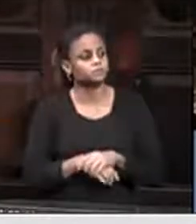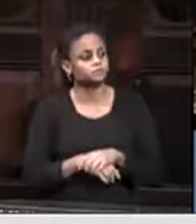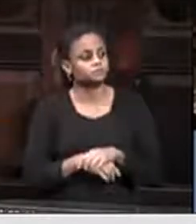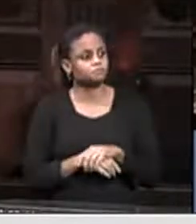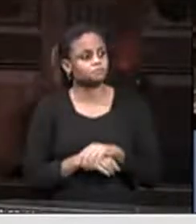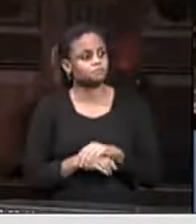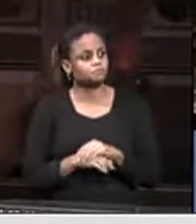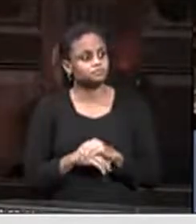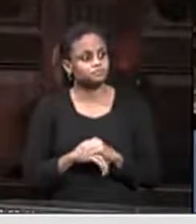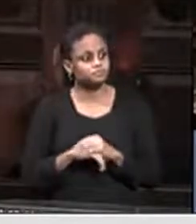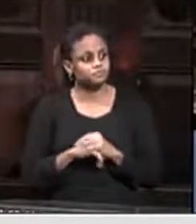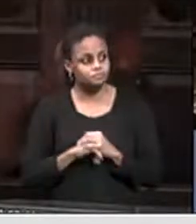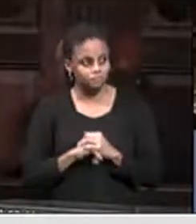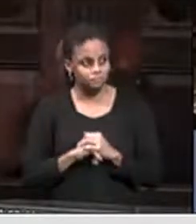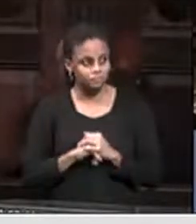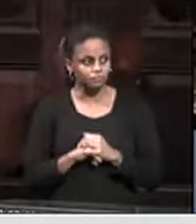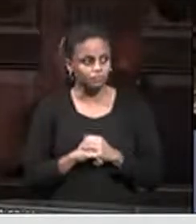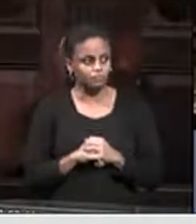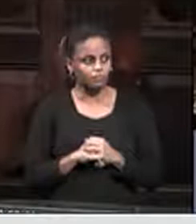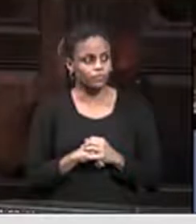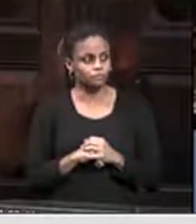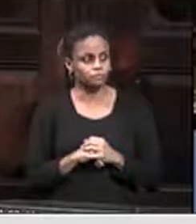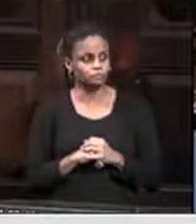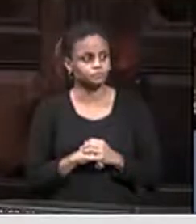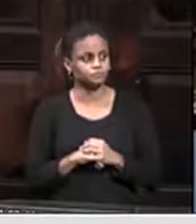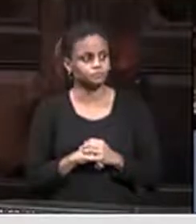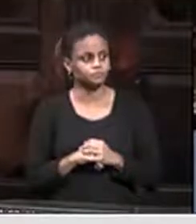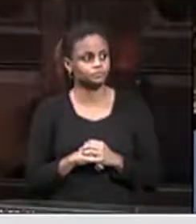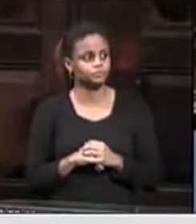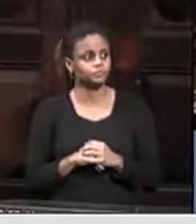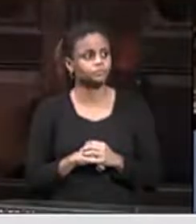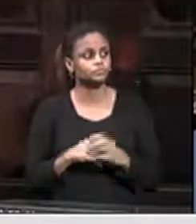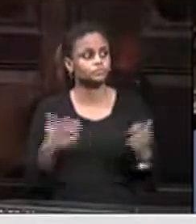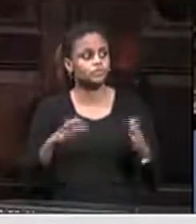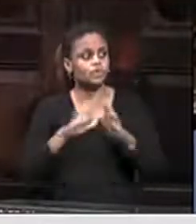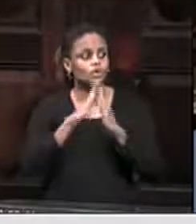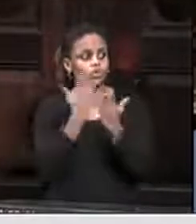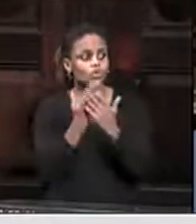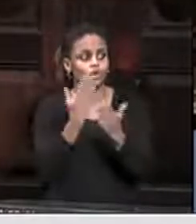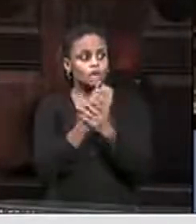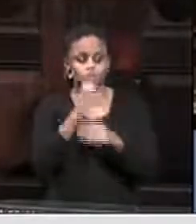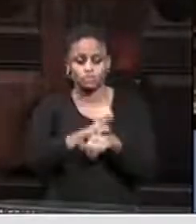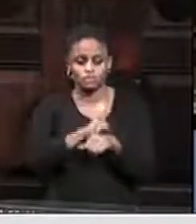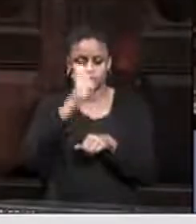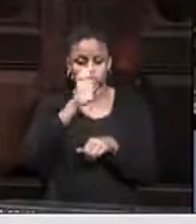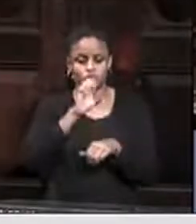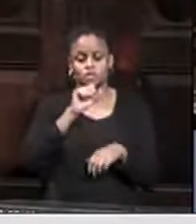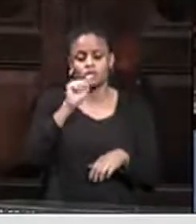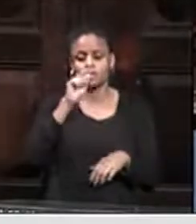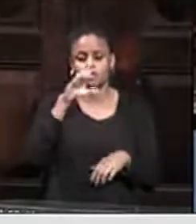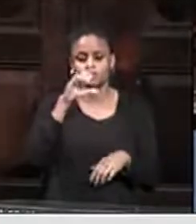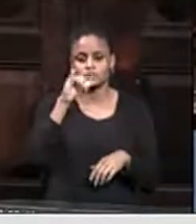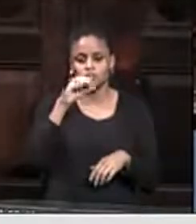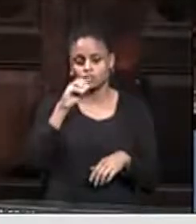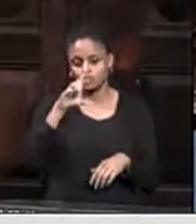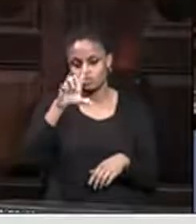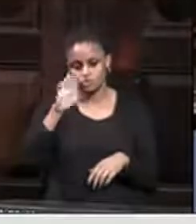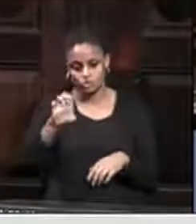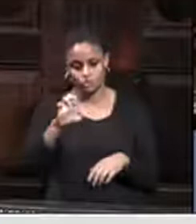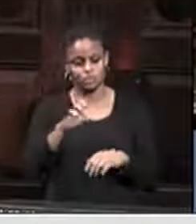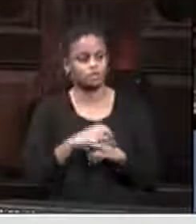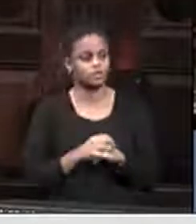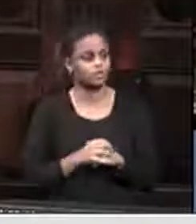hoje, mais de 10 anos depois de sua fundação, não tem uma sede. Colégio Estadual José Scioli, em Marechal Hermes.